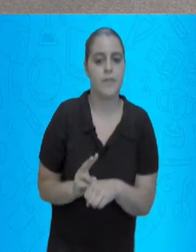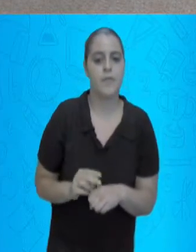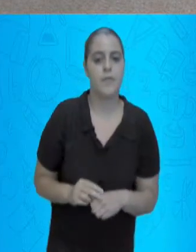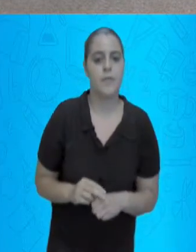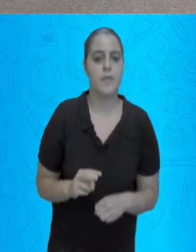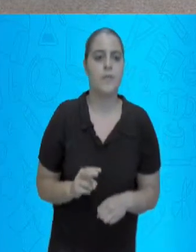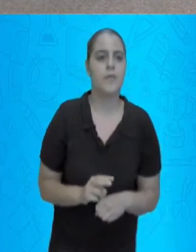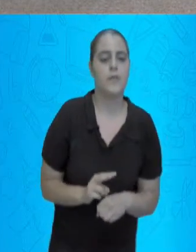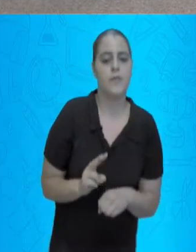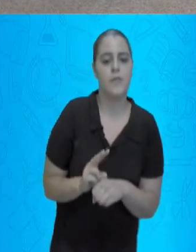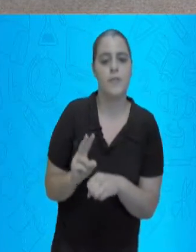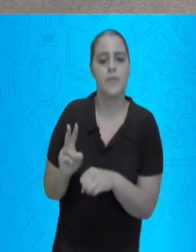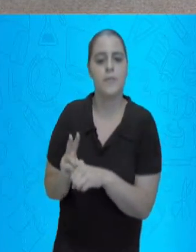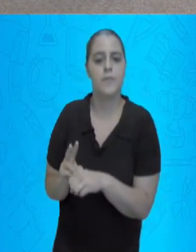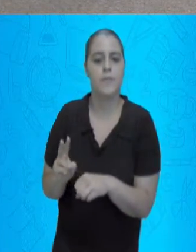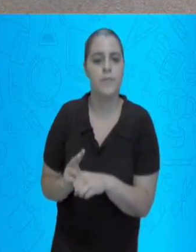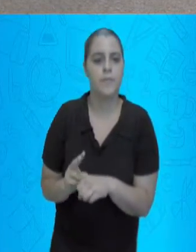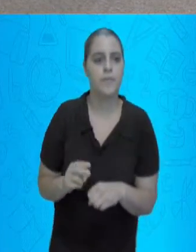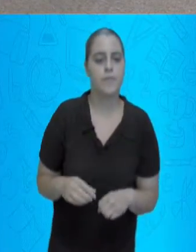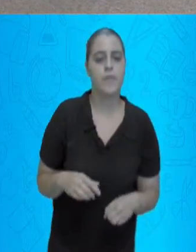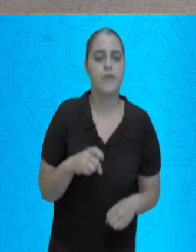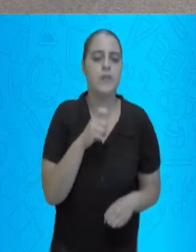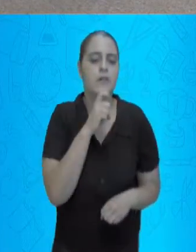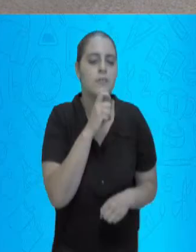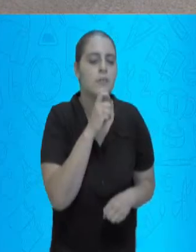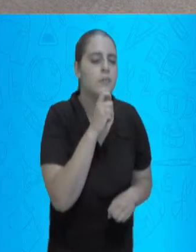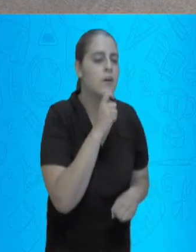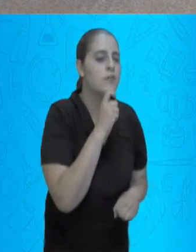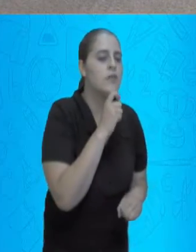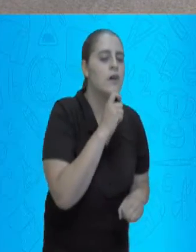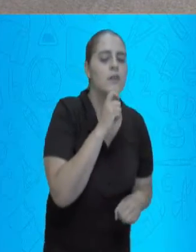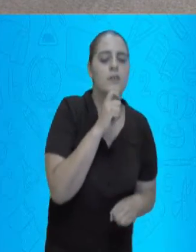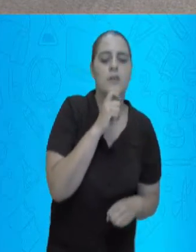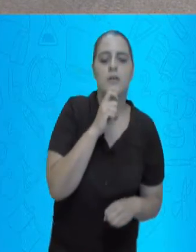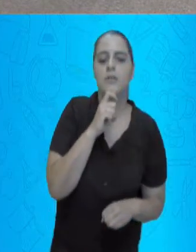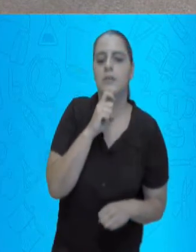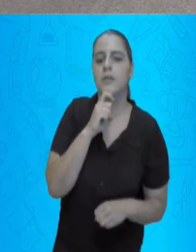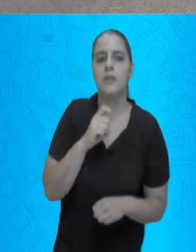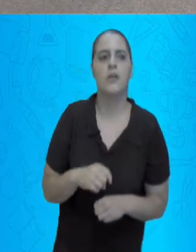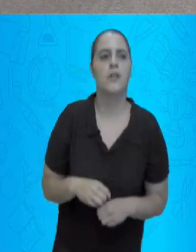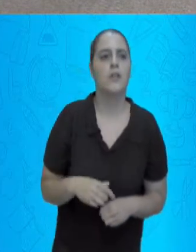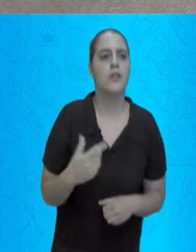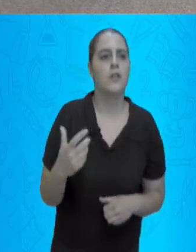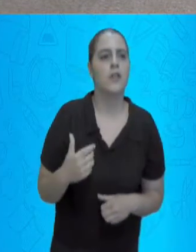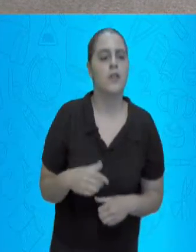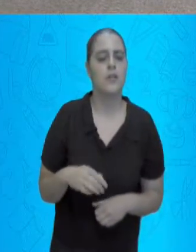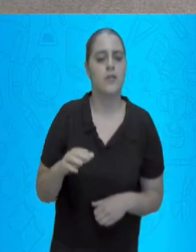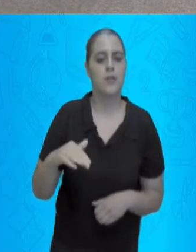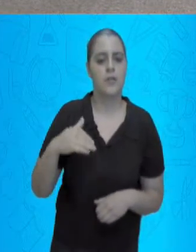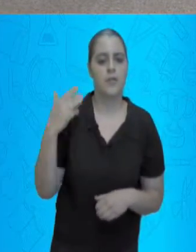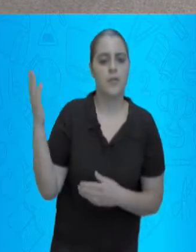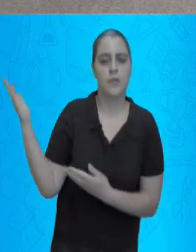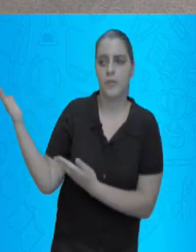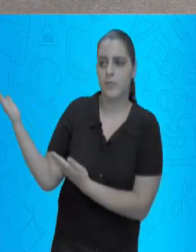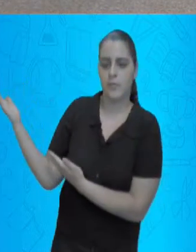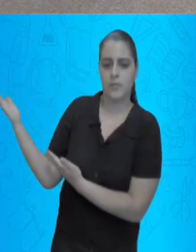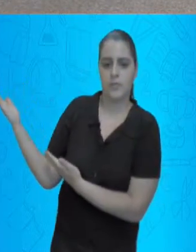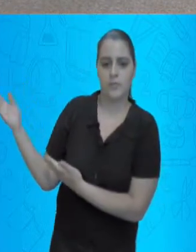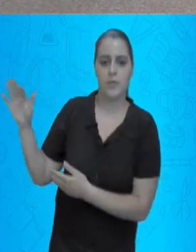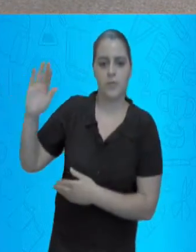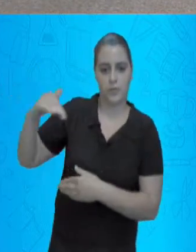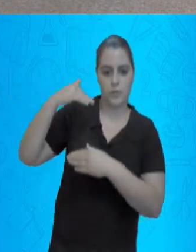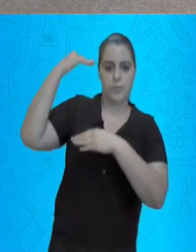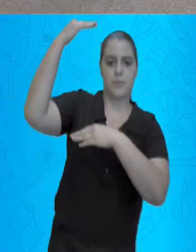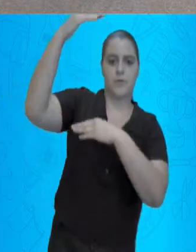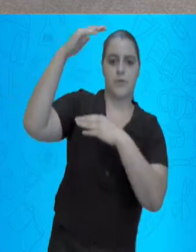uma preservação no gelo. Então, a preservação. Lá na parte superior do slide,